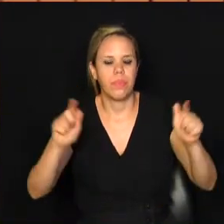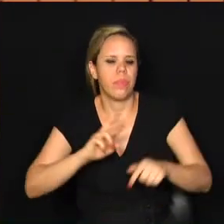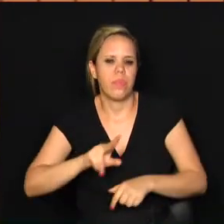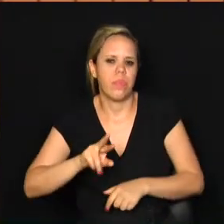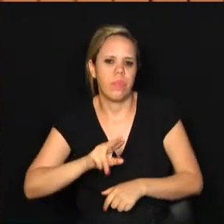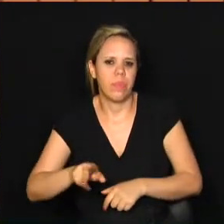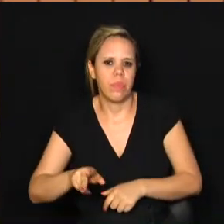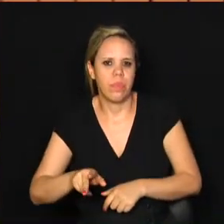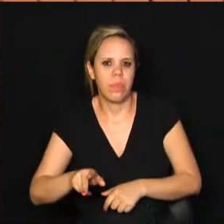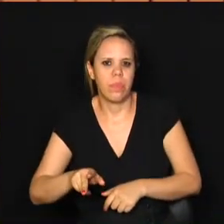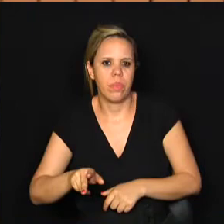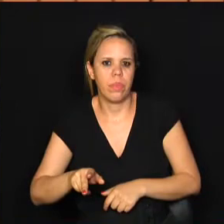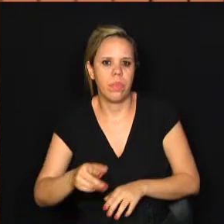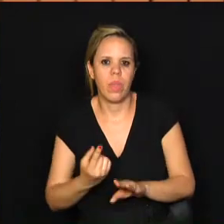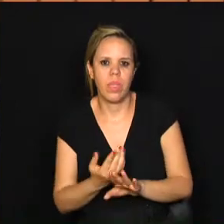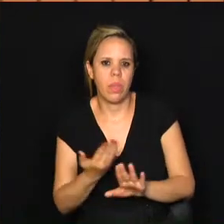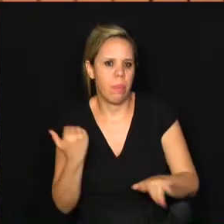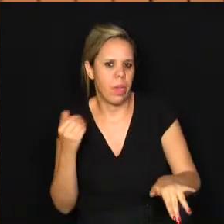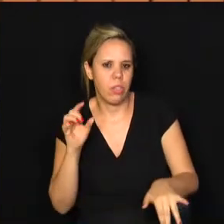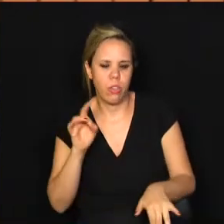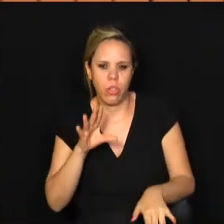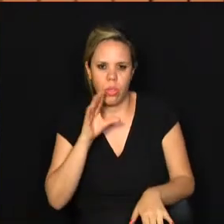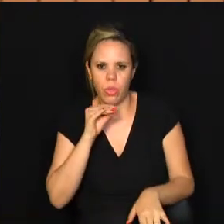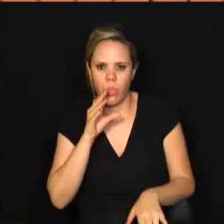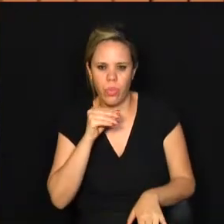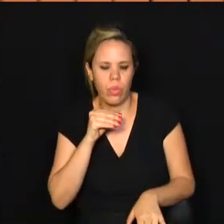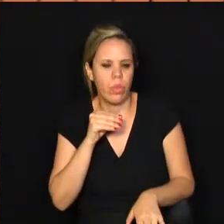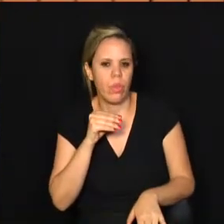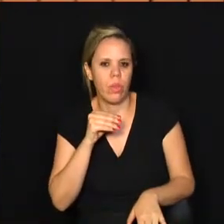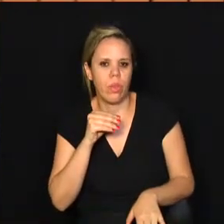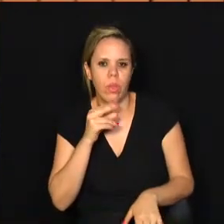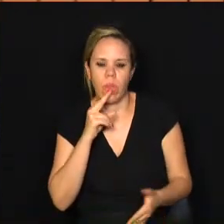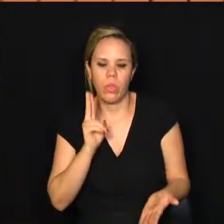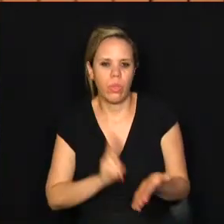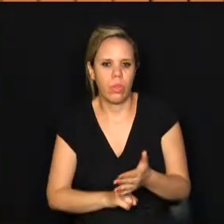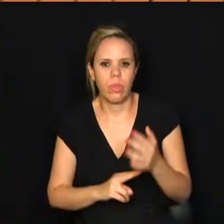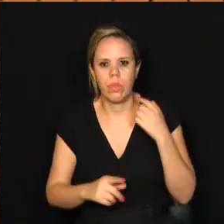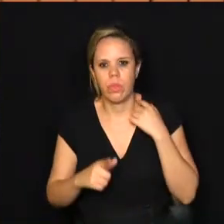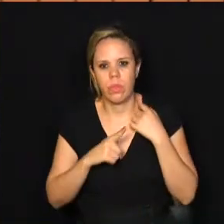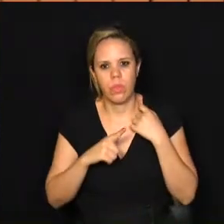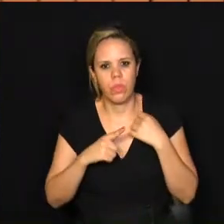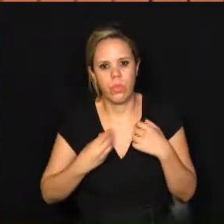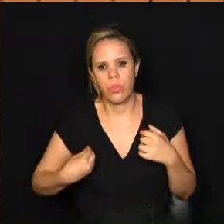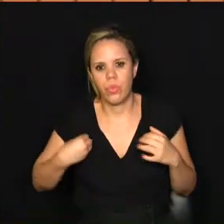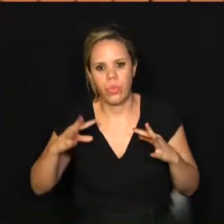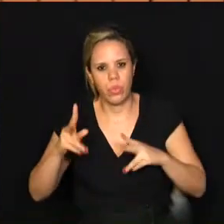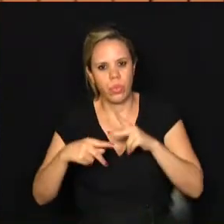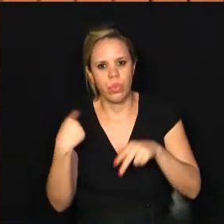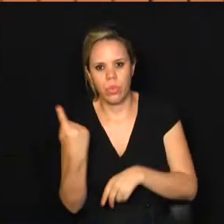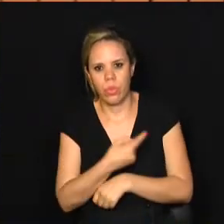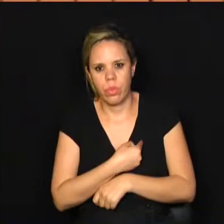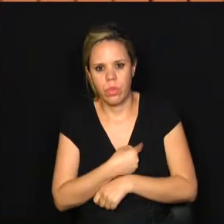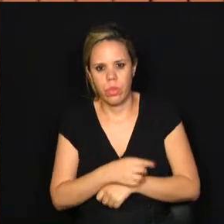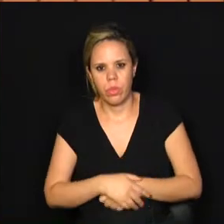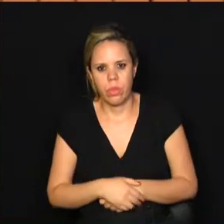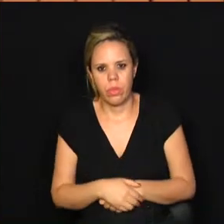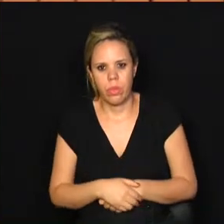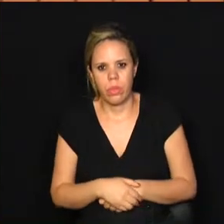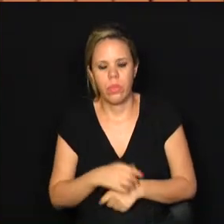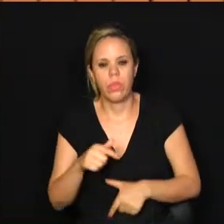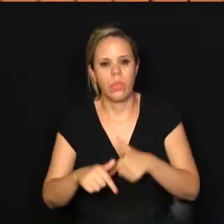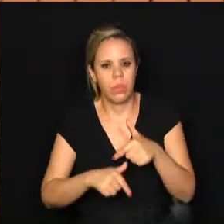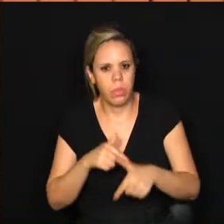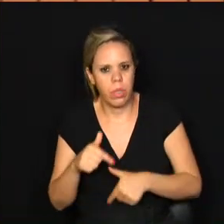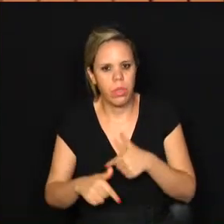greve isolada só dos trabalhadores do Correio, mas tem a ver com a vida de todos nós,